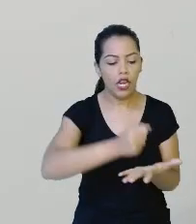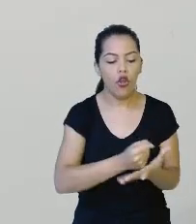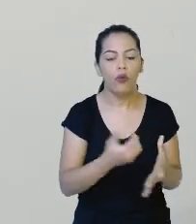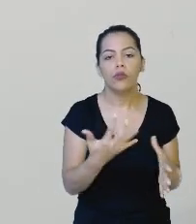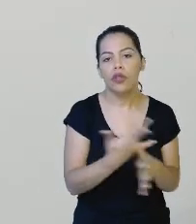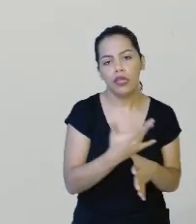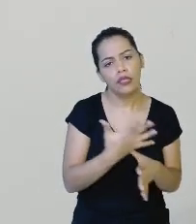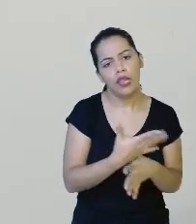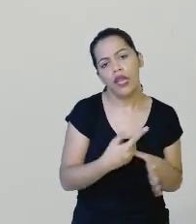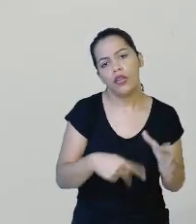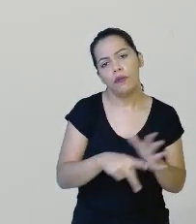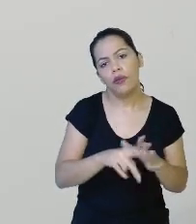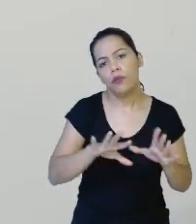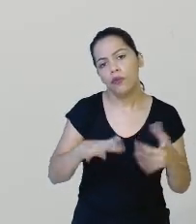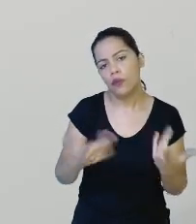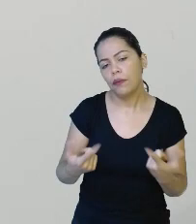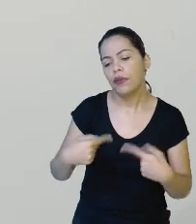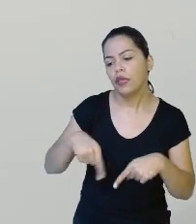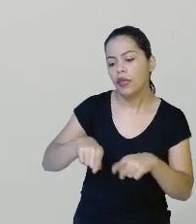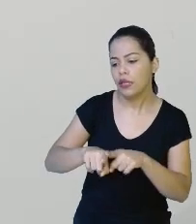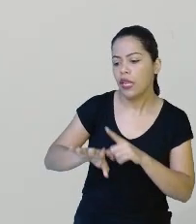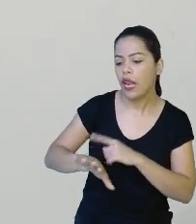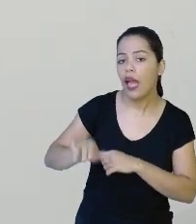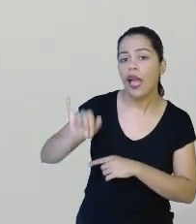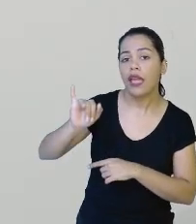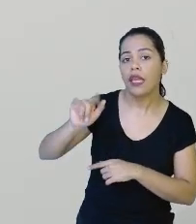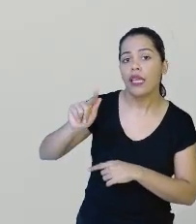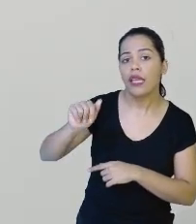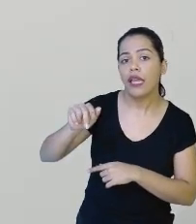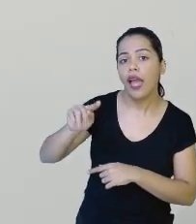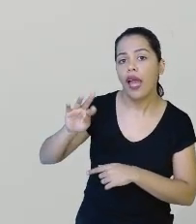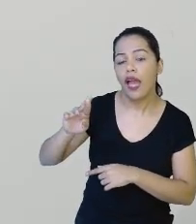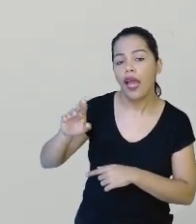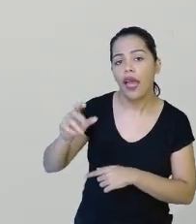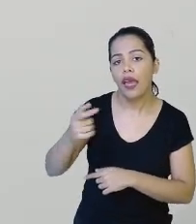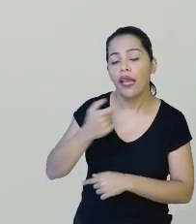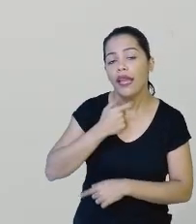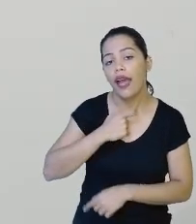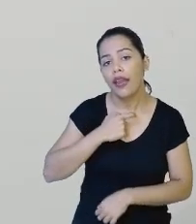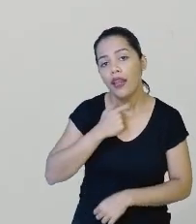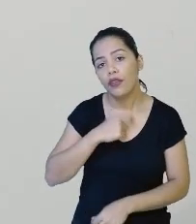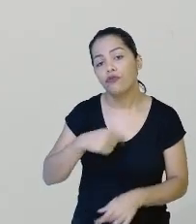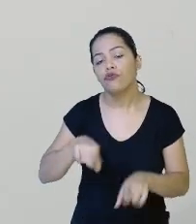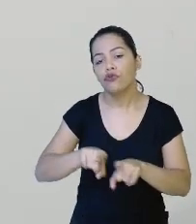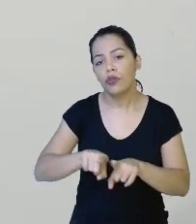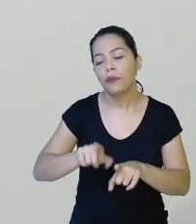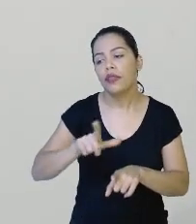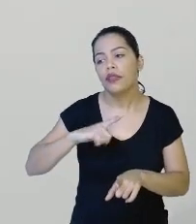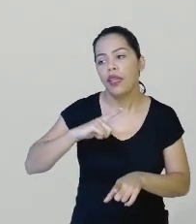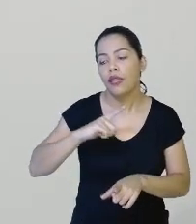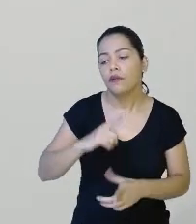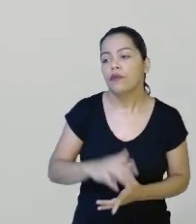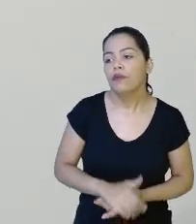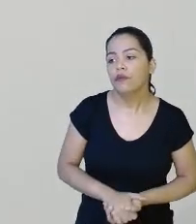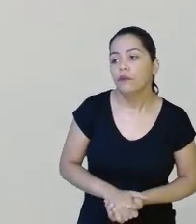alguns quilombos nas áreas rurais, na cidade de Garanhuns e em outros locais também.